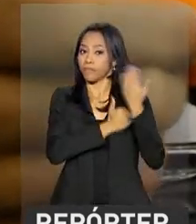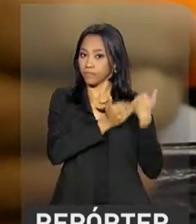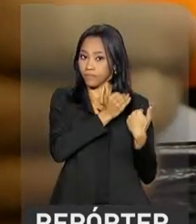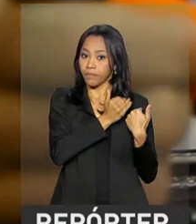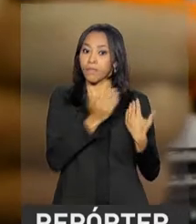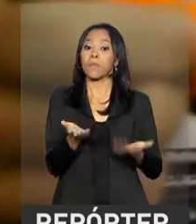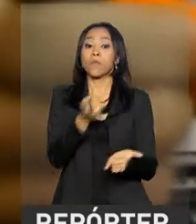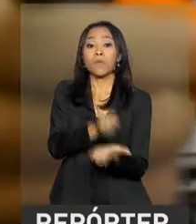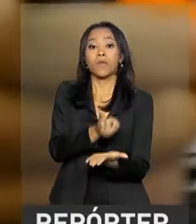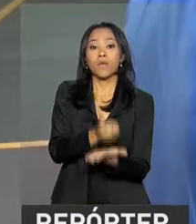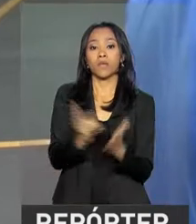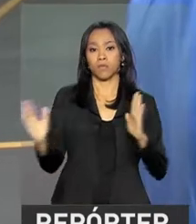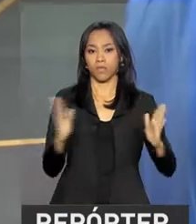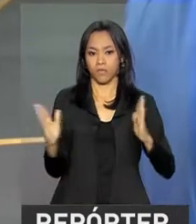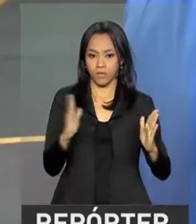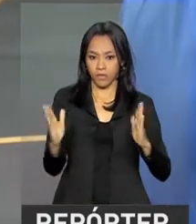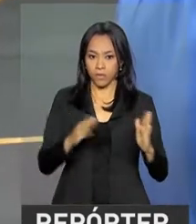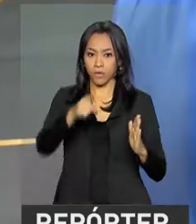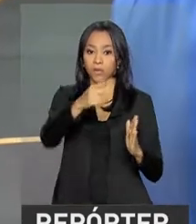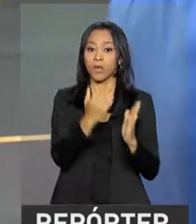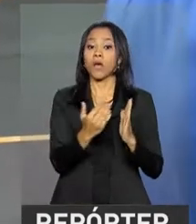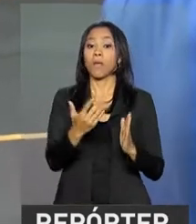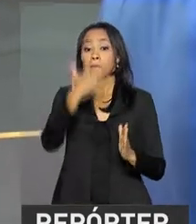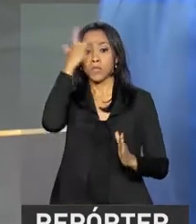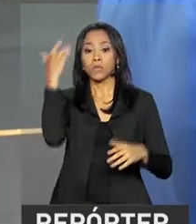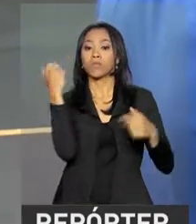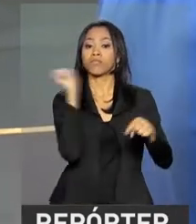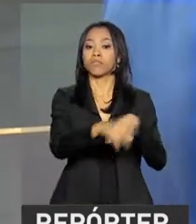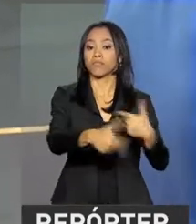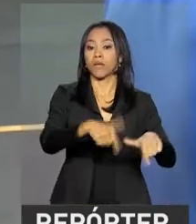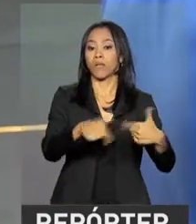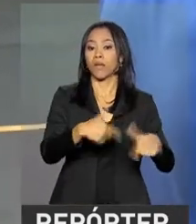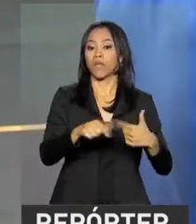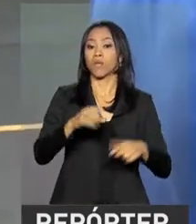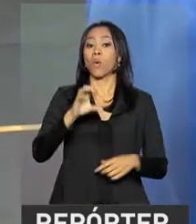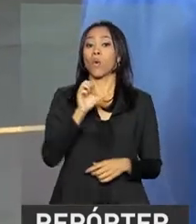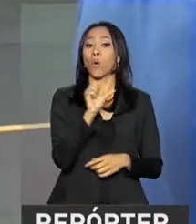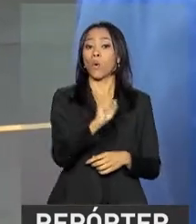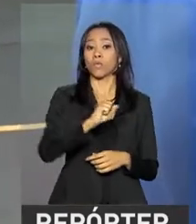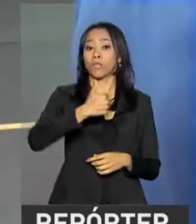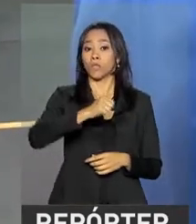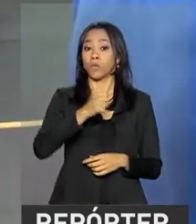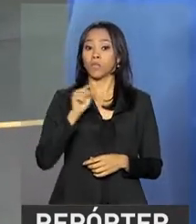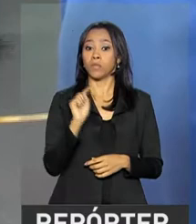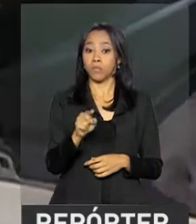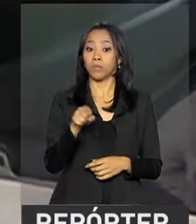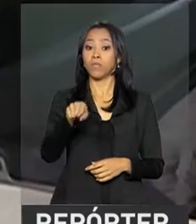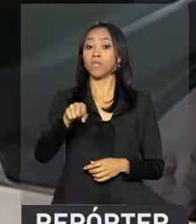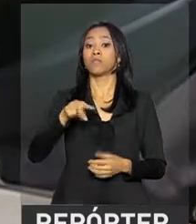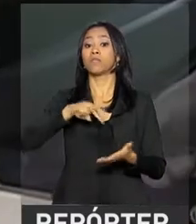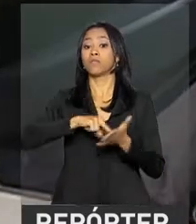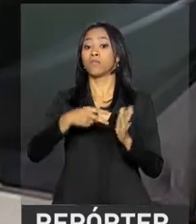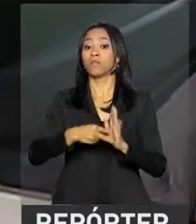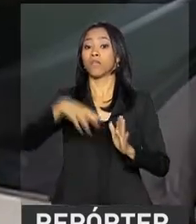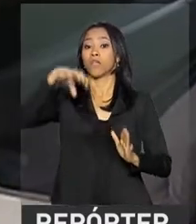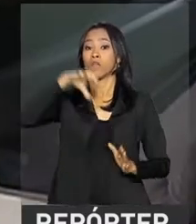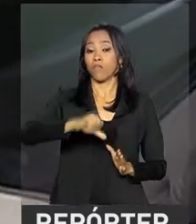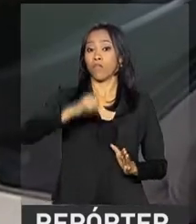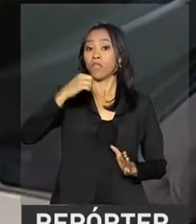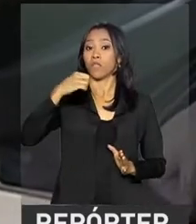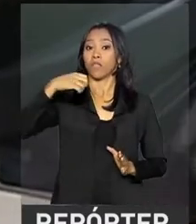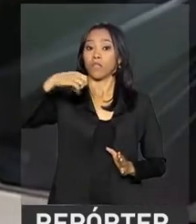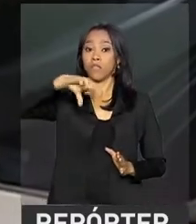o número de pessoas ocupadas aumentou em quase 811 mil chegando a 92 milhões e 100 mil